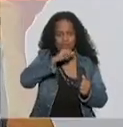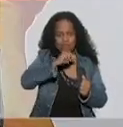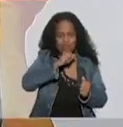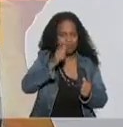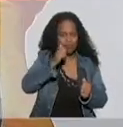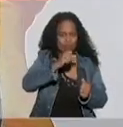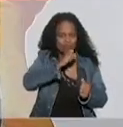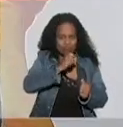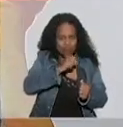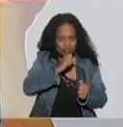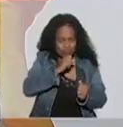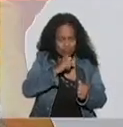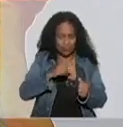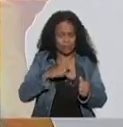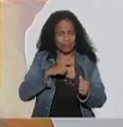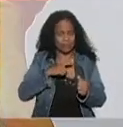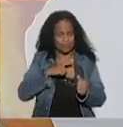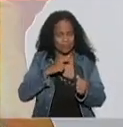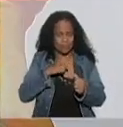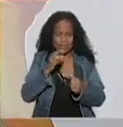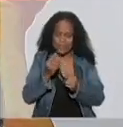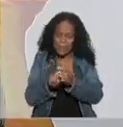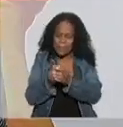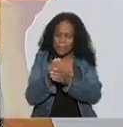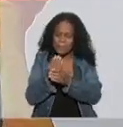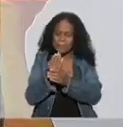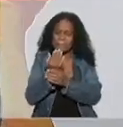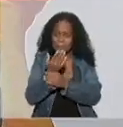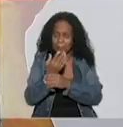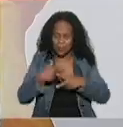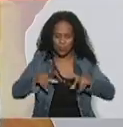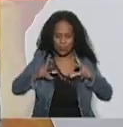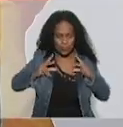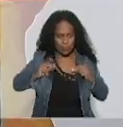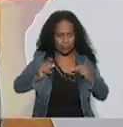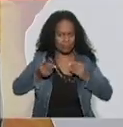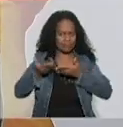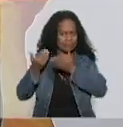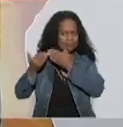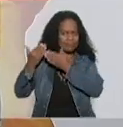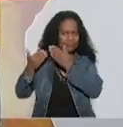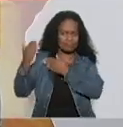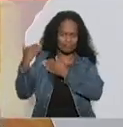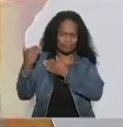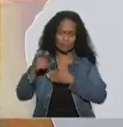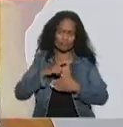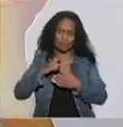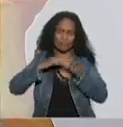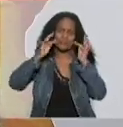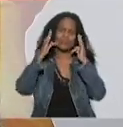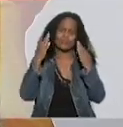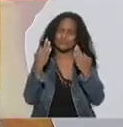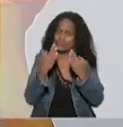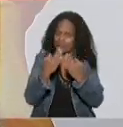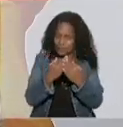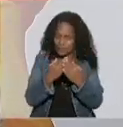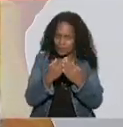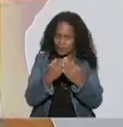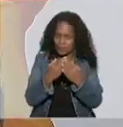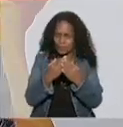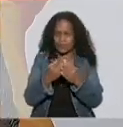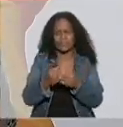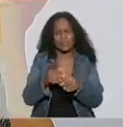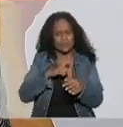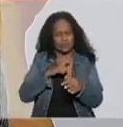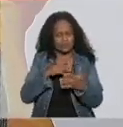na UERJ, fazer pedagogia, muito se falava da cultura afro-brasileira, mas eu me incomodava muito